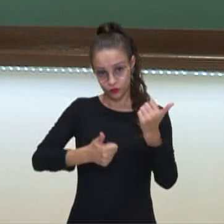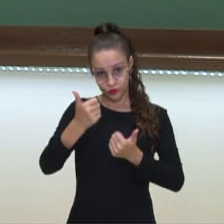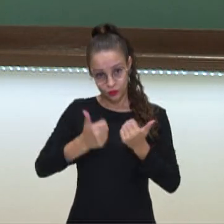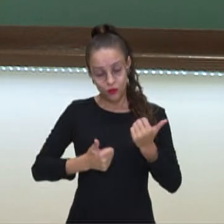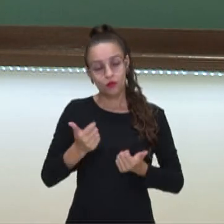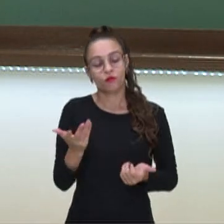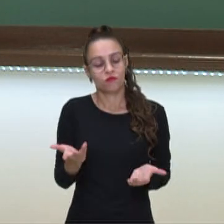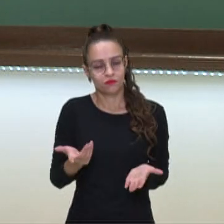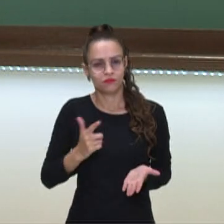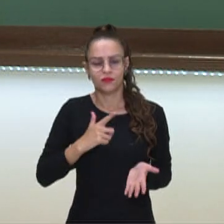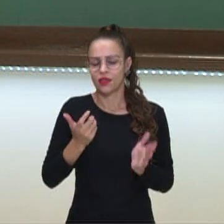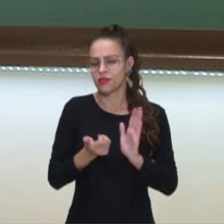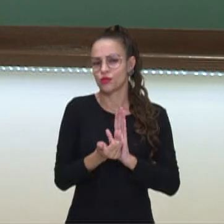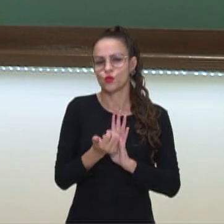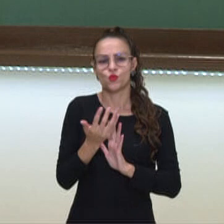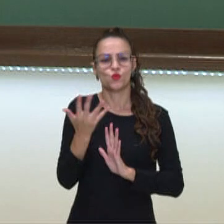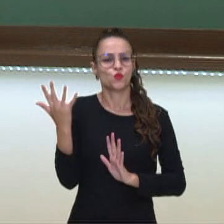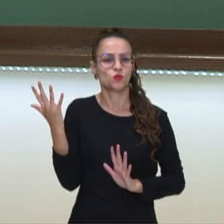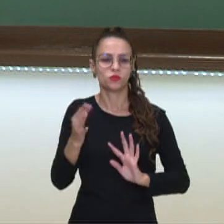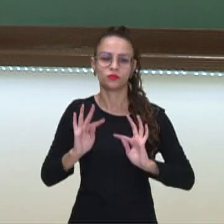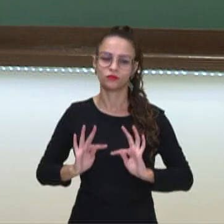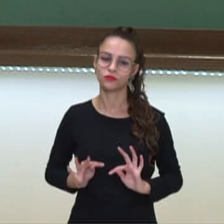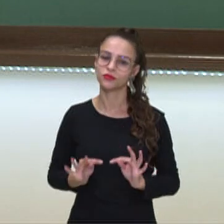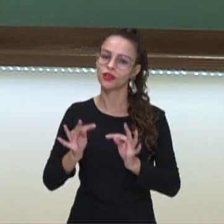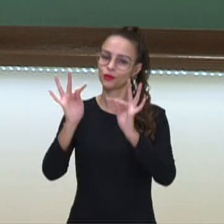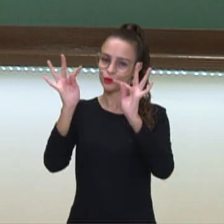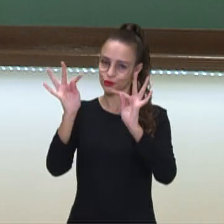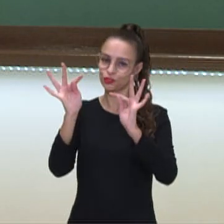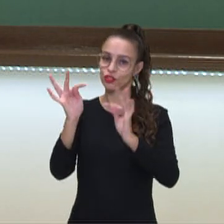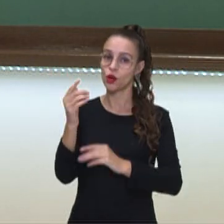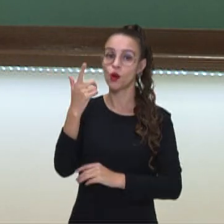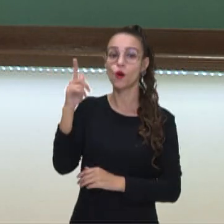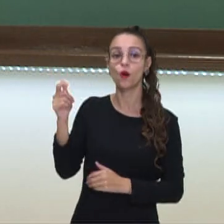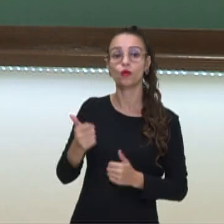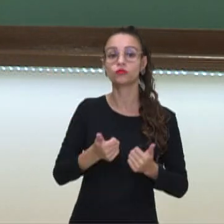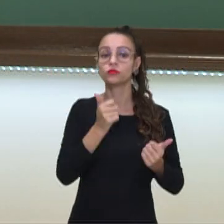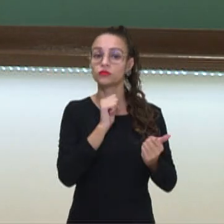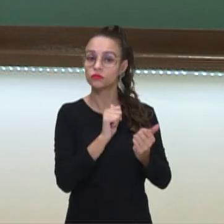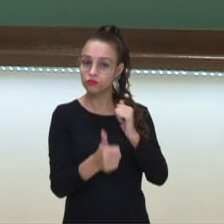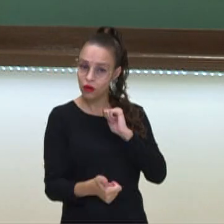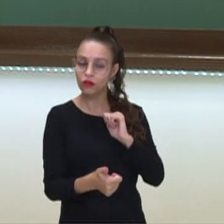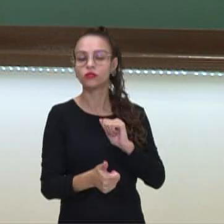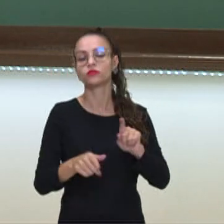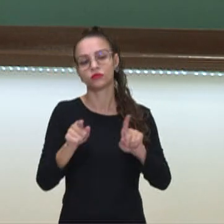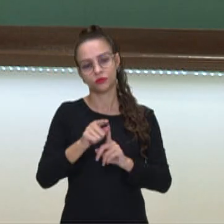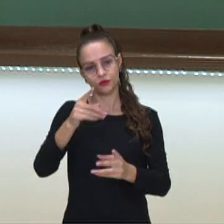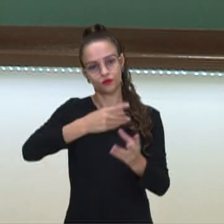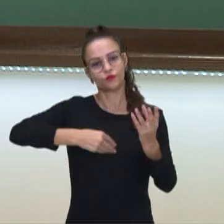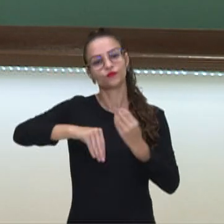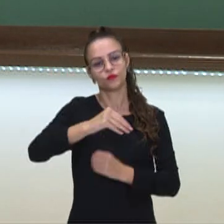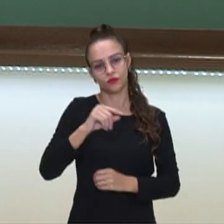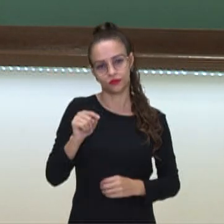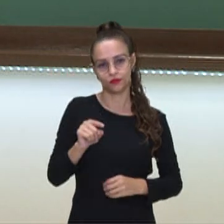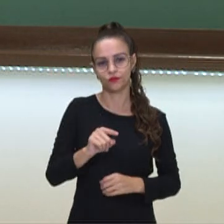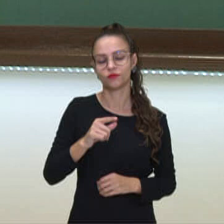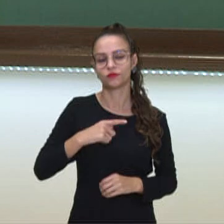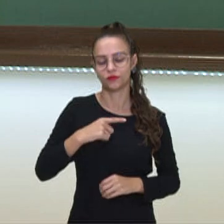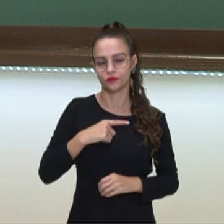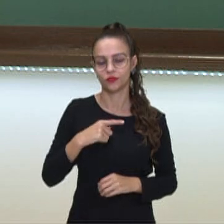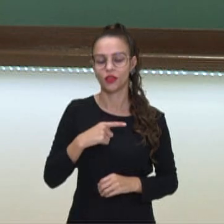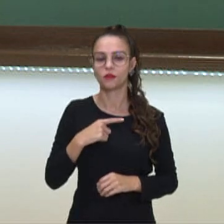tem inúmeras tecnologias em outros esportes que estão envolvidos também